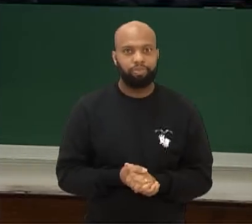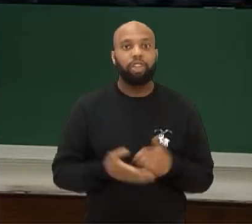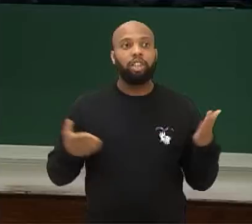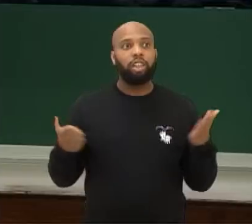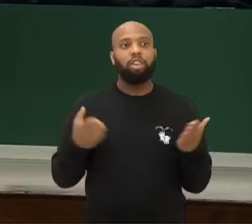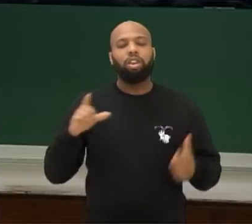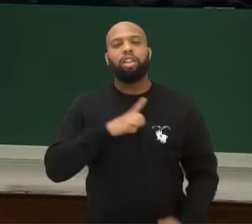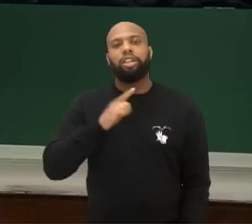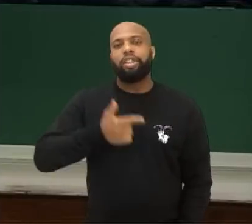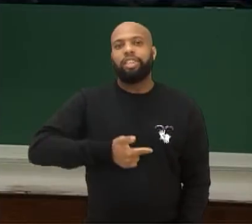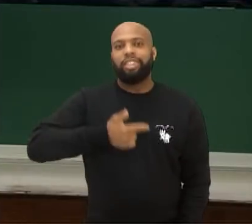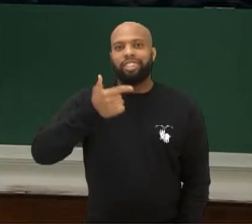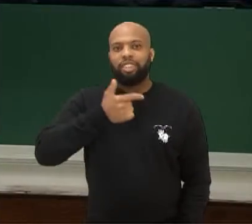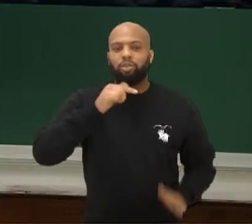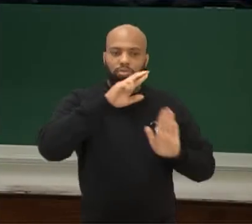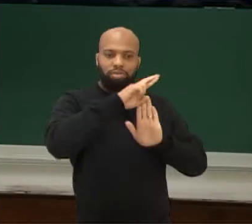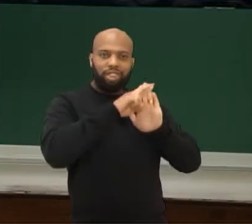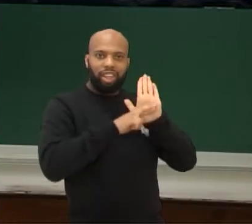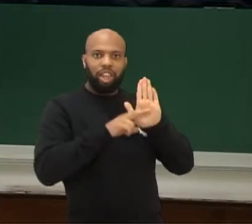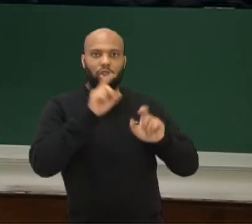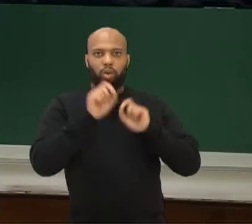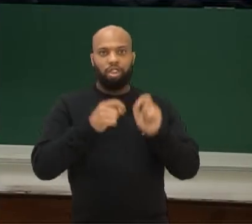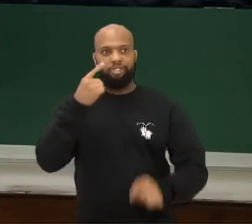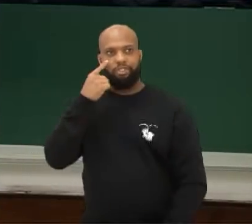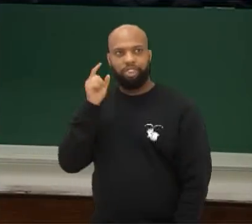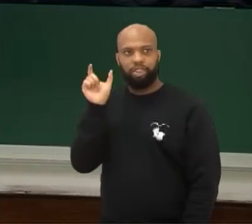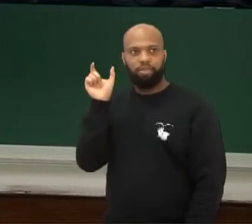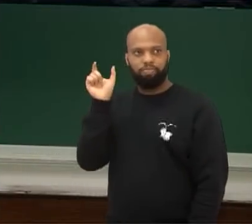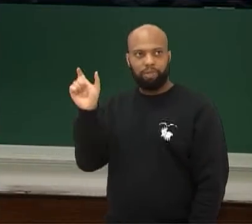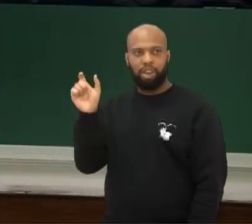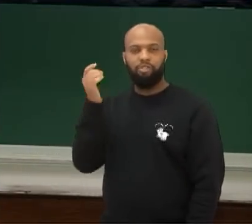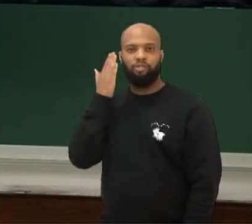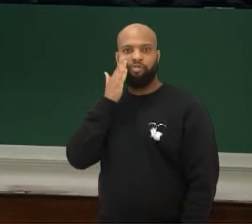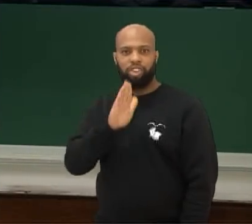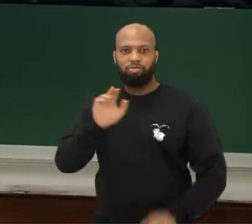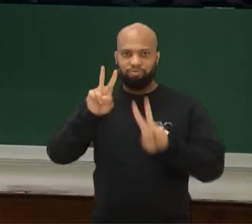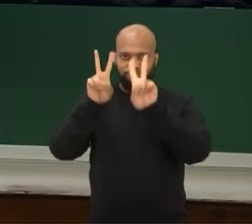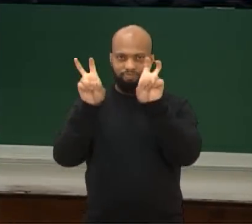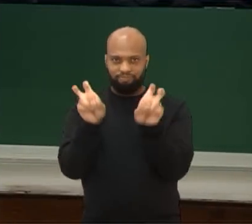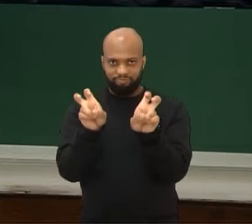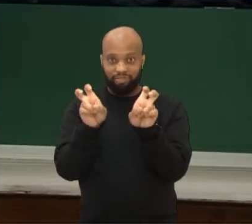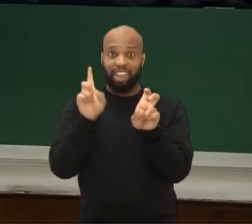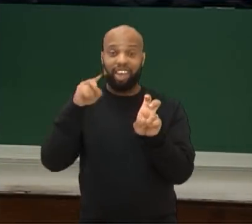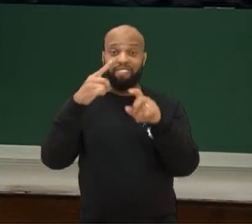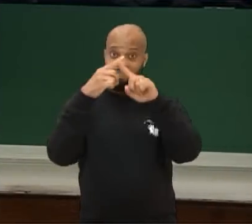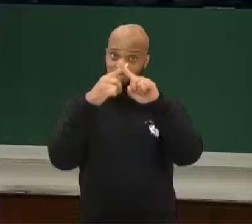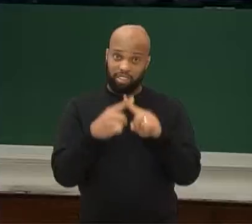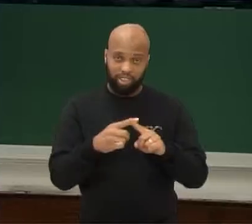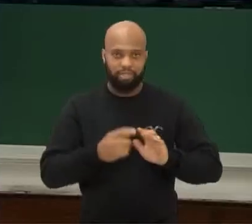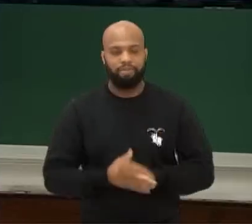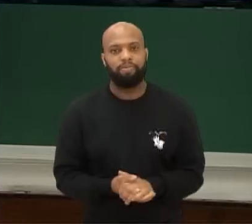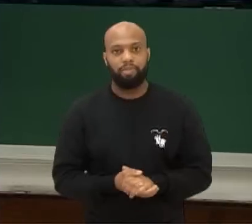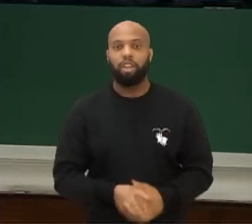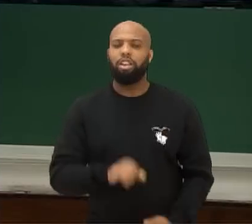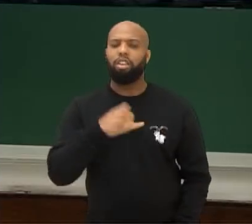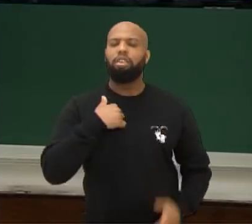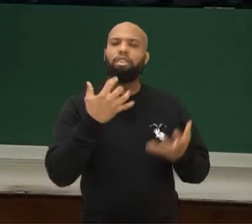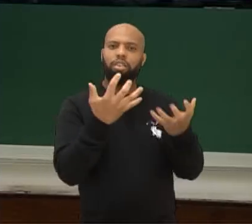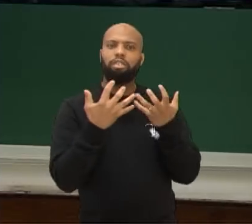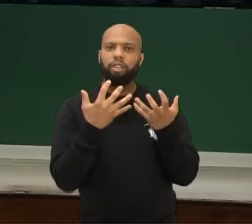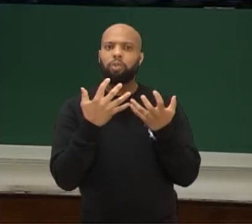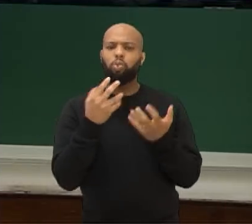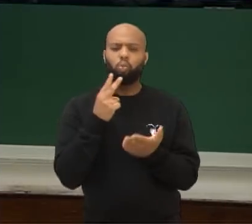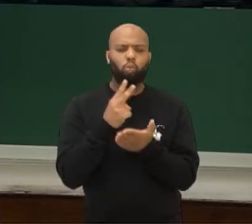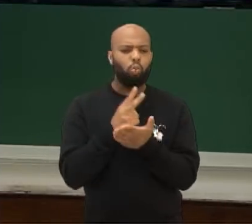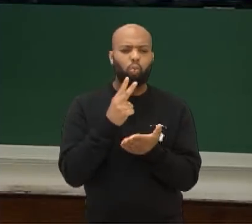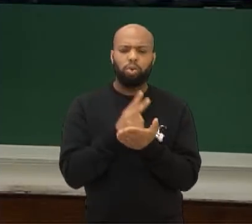segundo princípio a gente chama de princípio multiplicativo, tá? Ou seja, se eu quiser manter